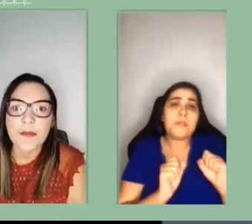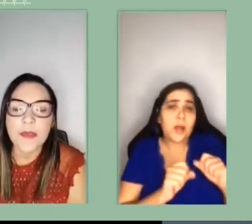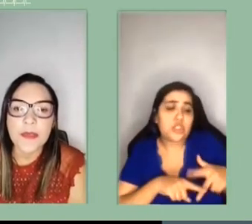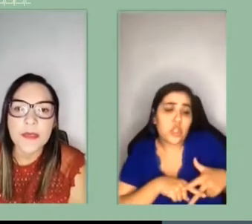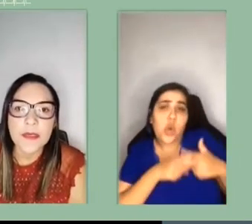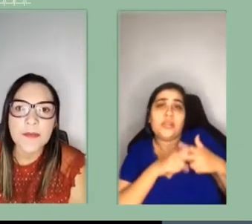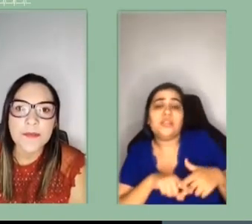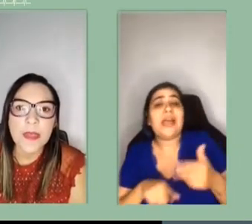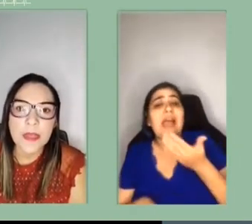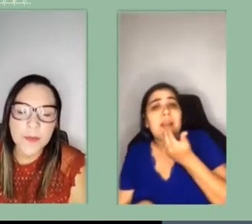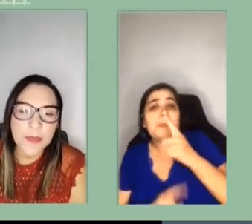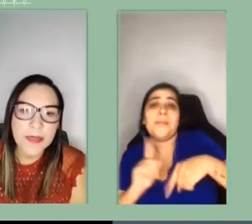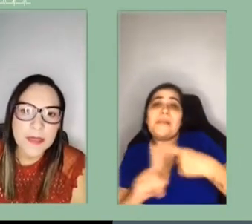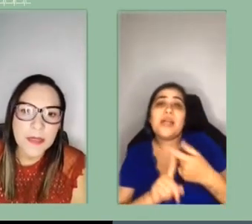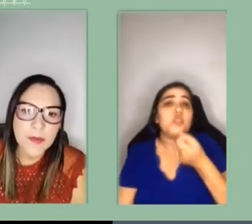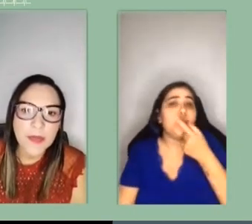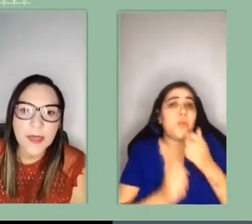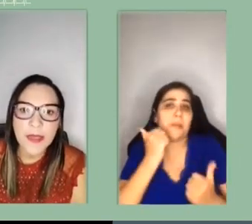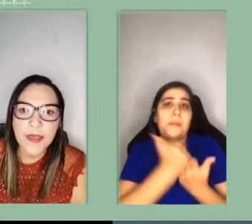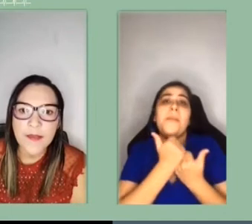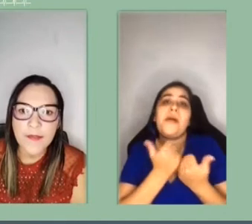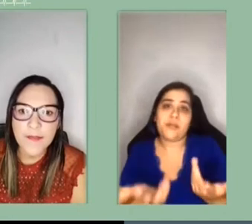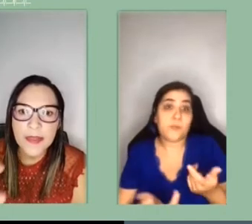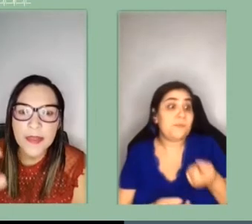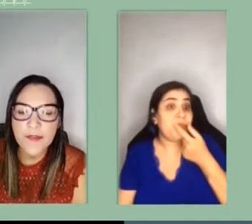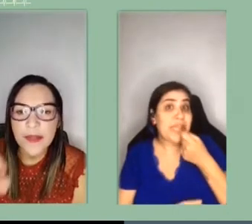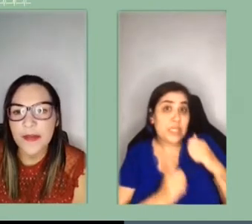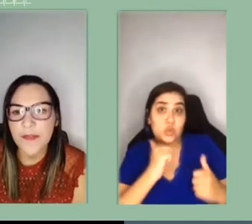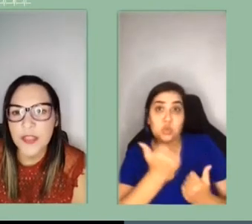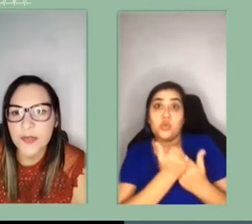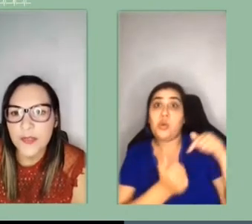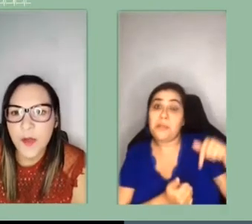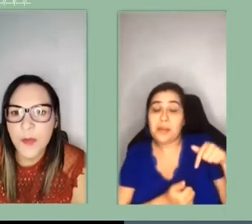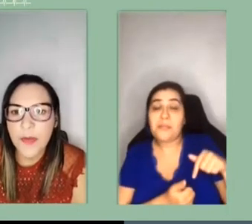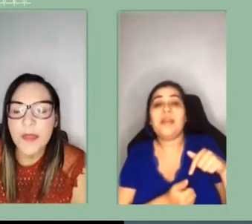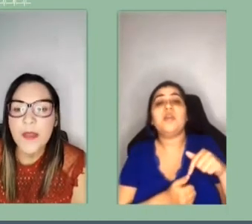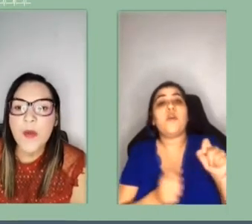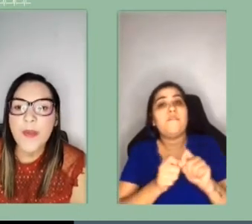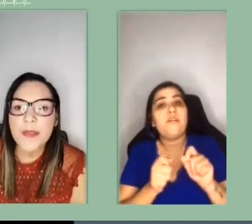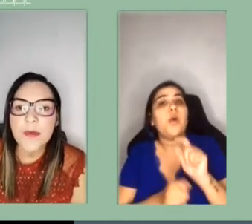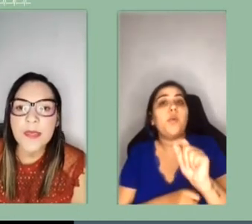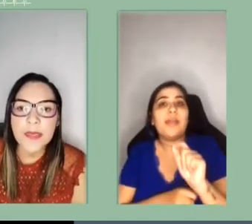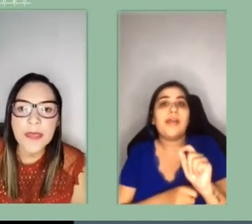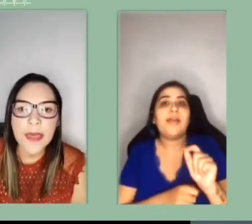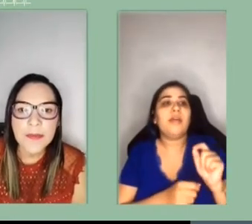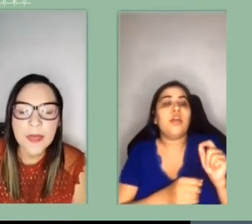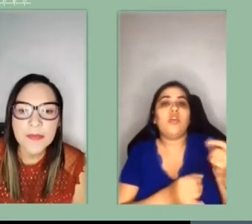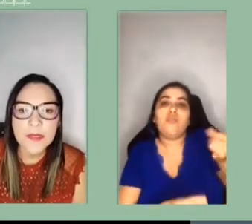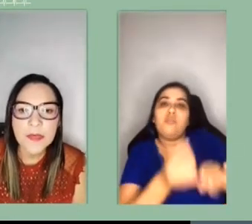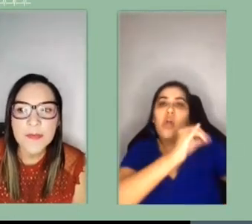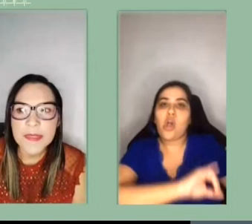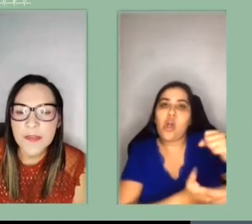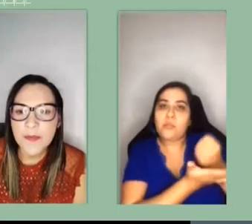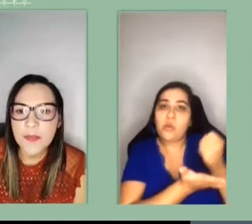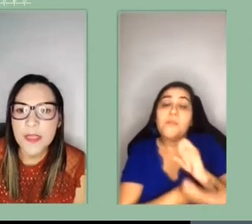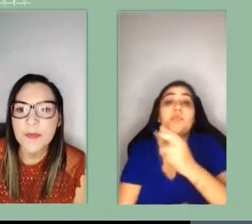a suplementação, né? perfeito. A suplementação é feita através de fórmula, ou então em alimentos que